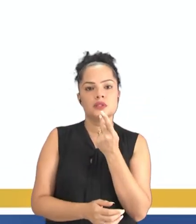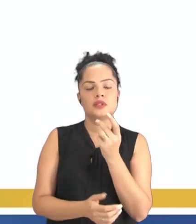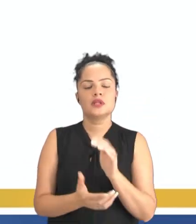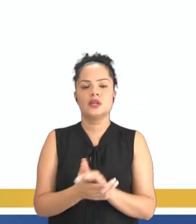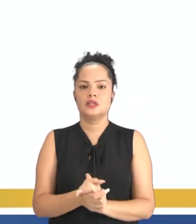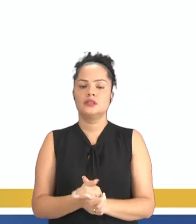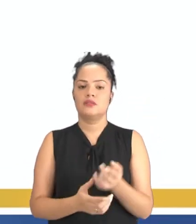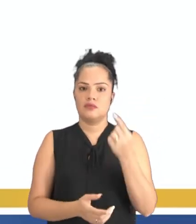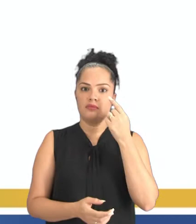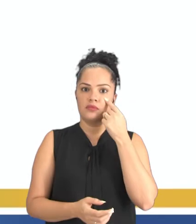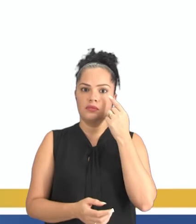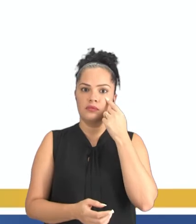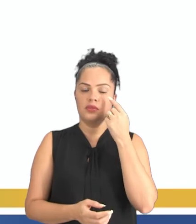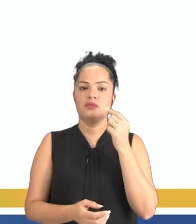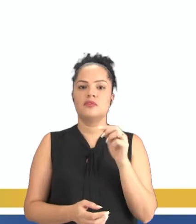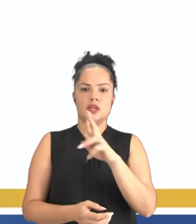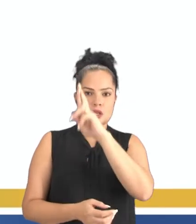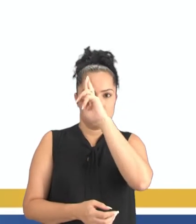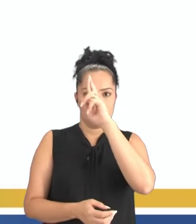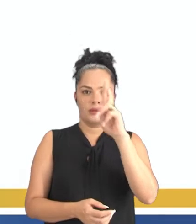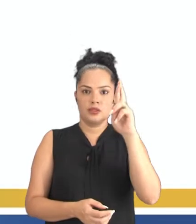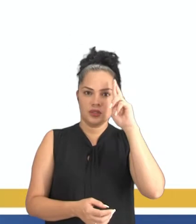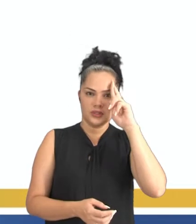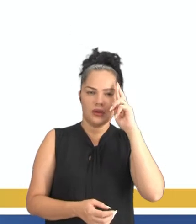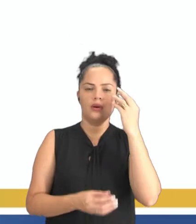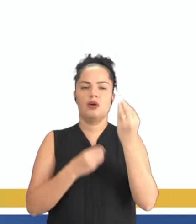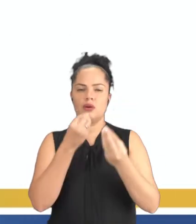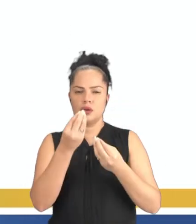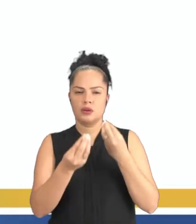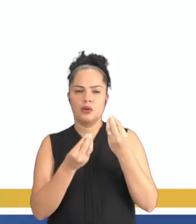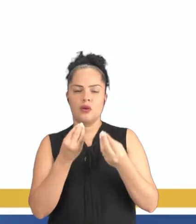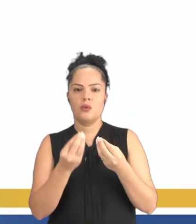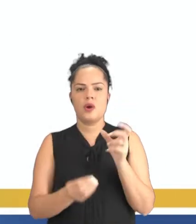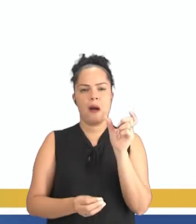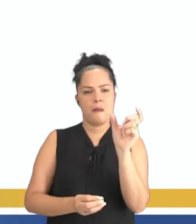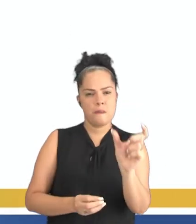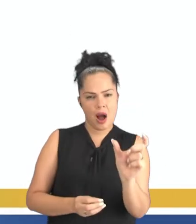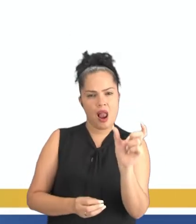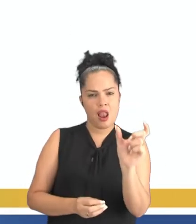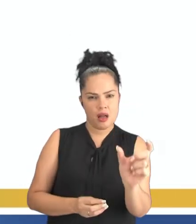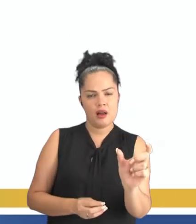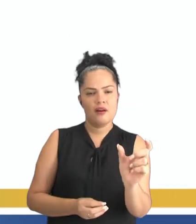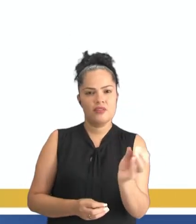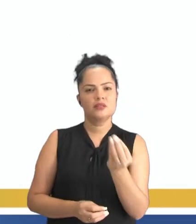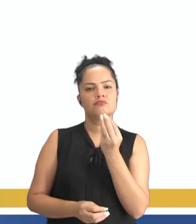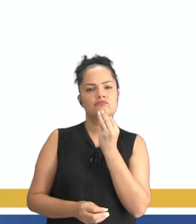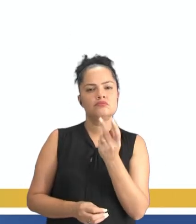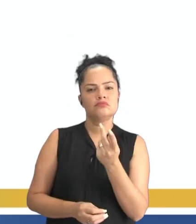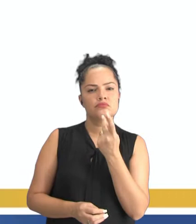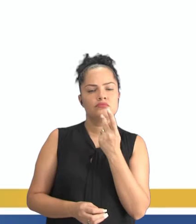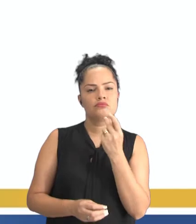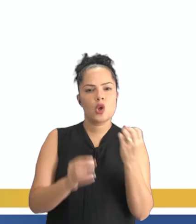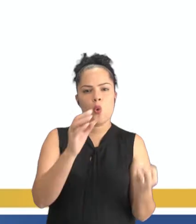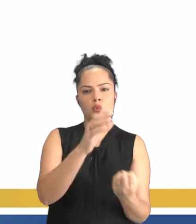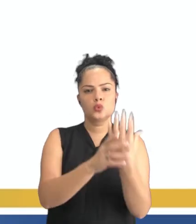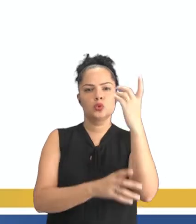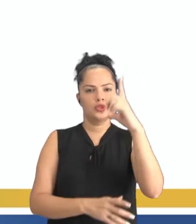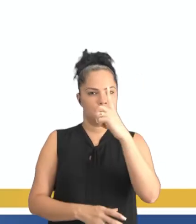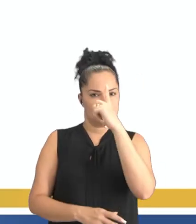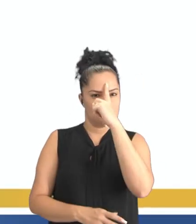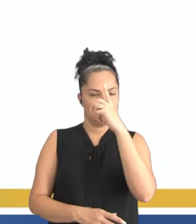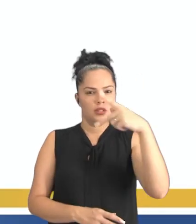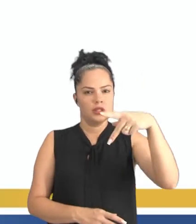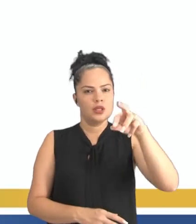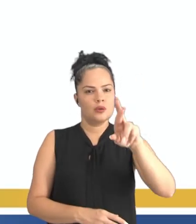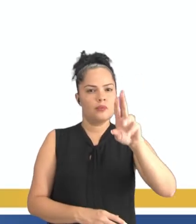Então vamos aqui ver um pouquinho da história da probabilidade, A palavra probabilidade tem origem no latim probare, que